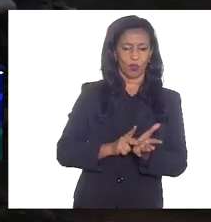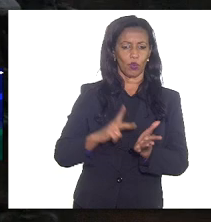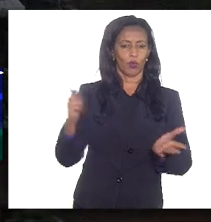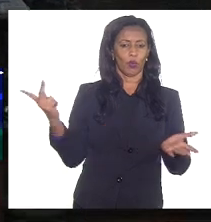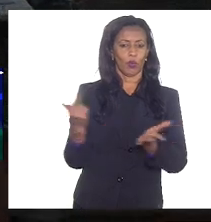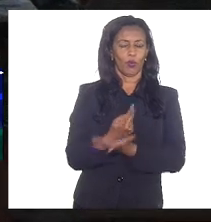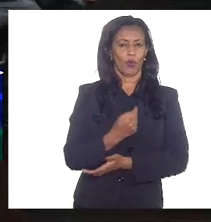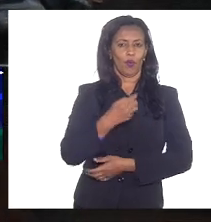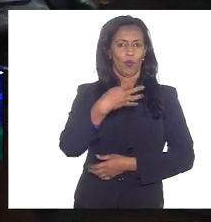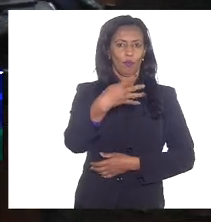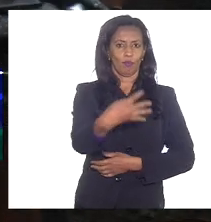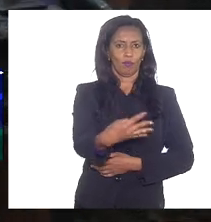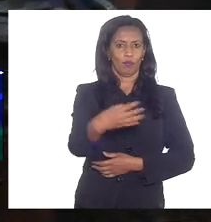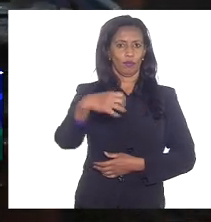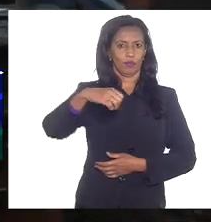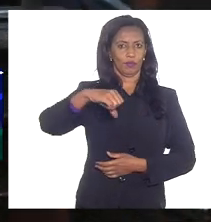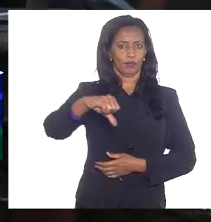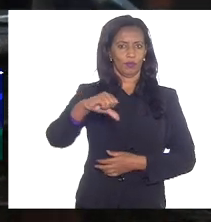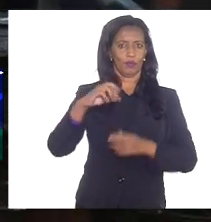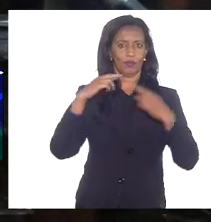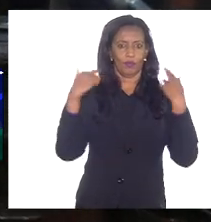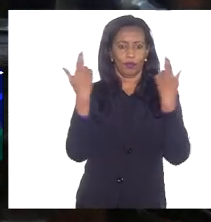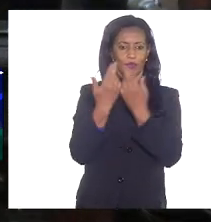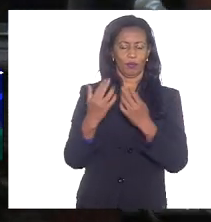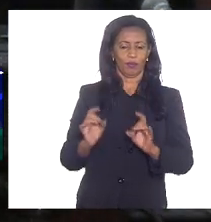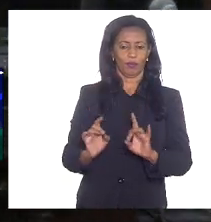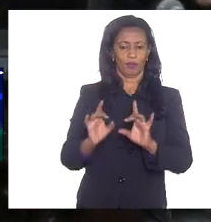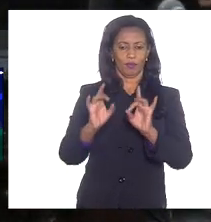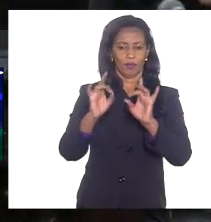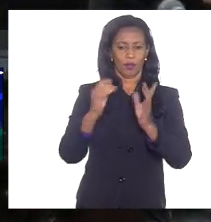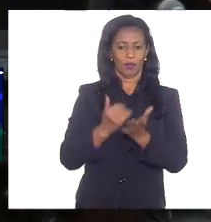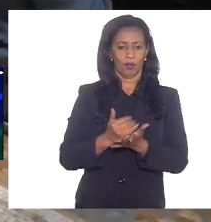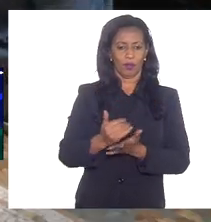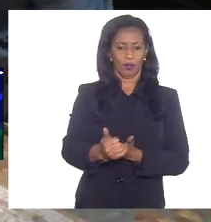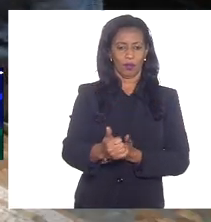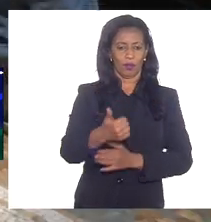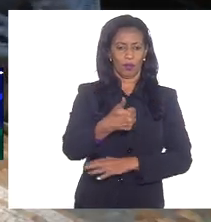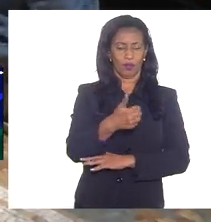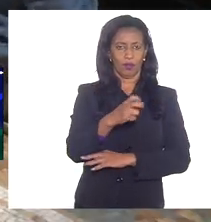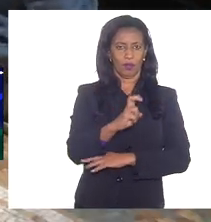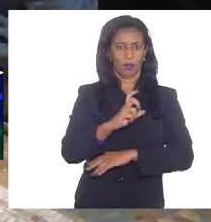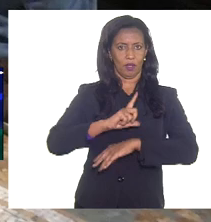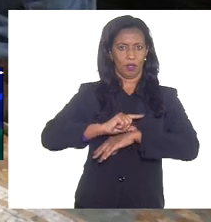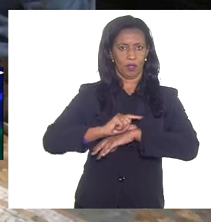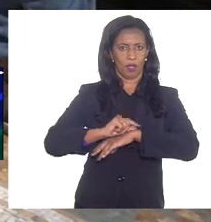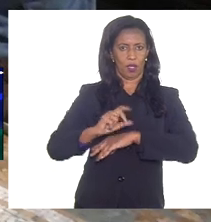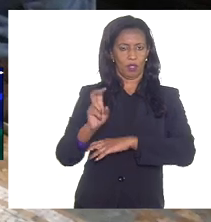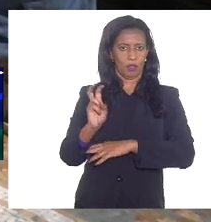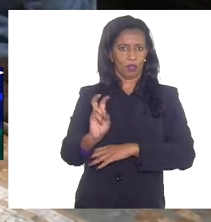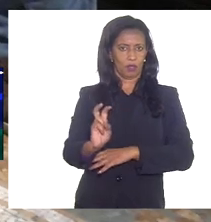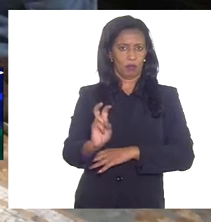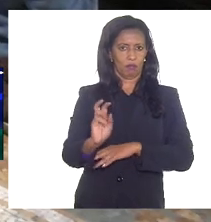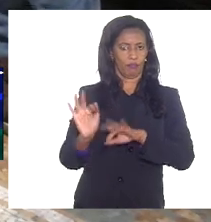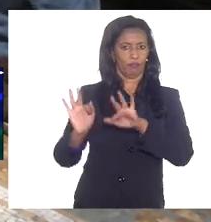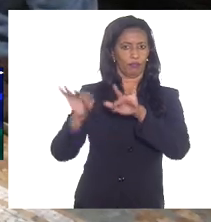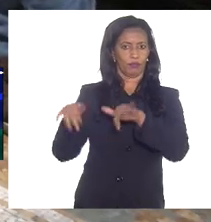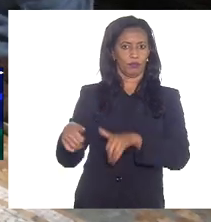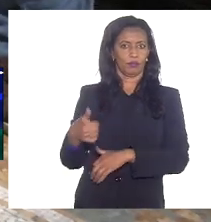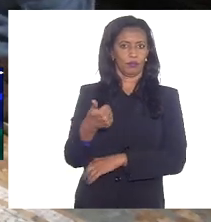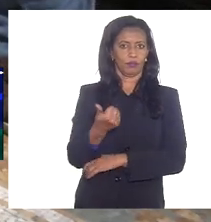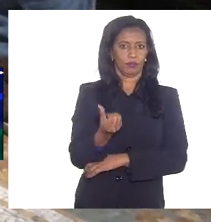ocorrido na 49ª sessão ordinária, que, iniciada às 15h05,